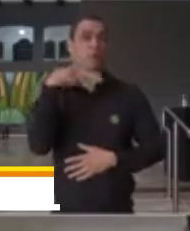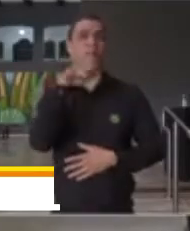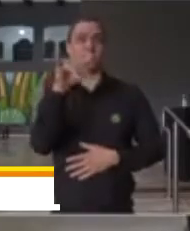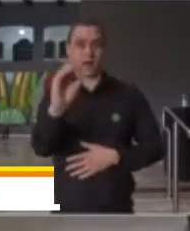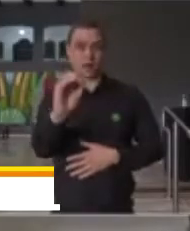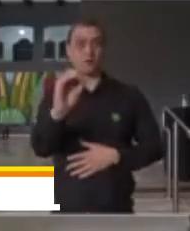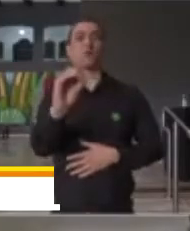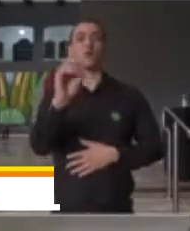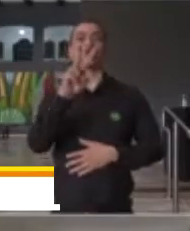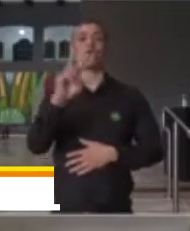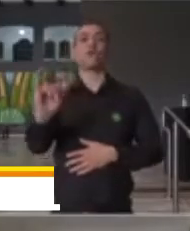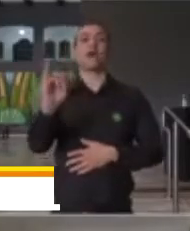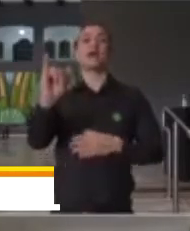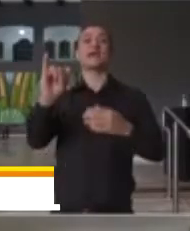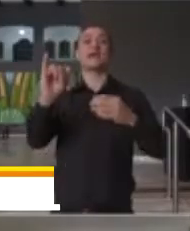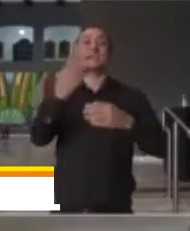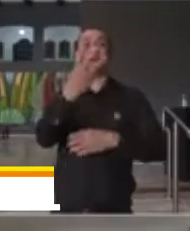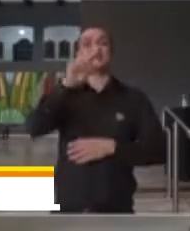poupando